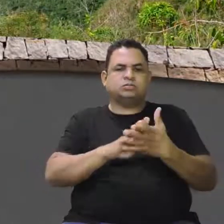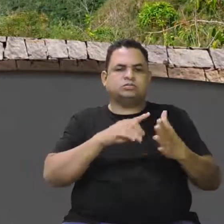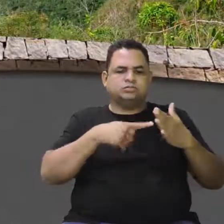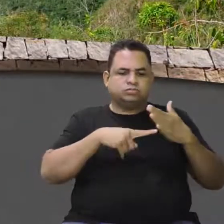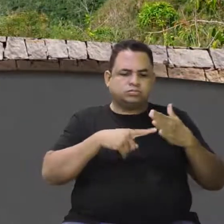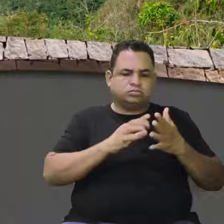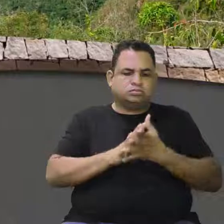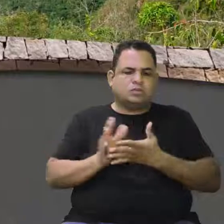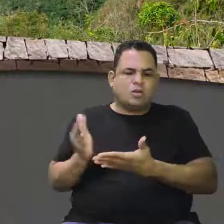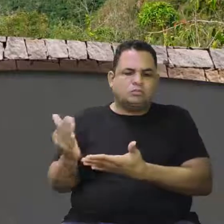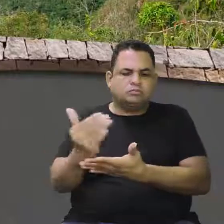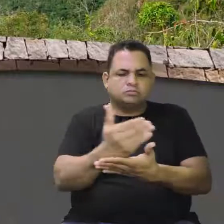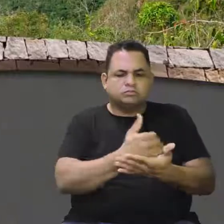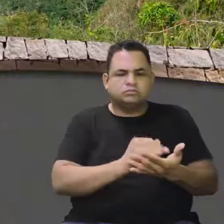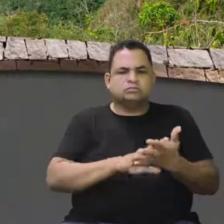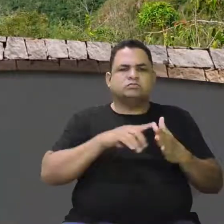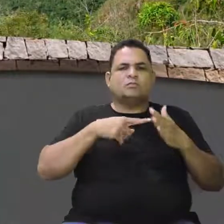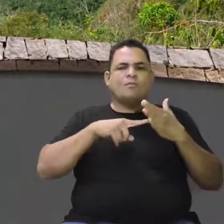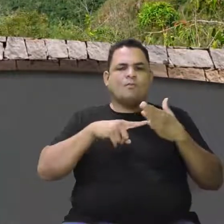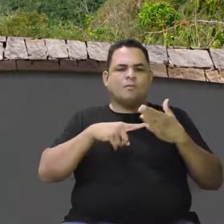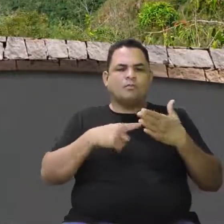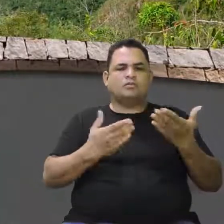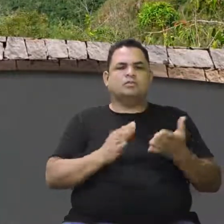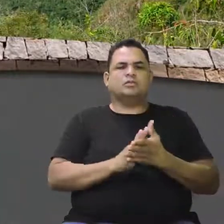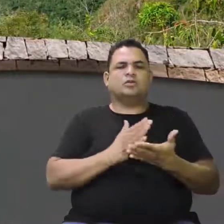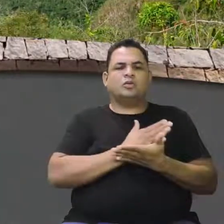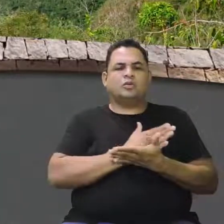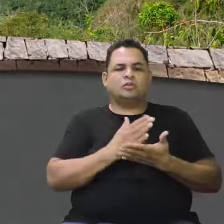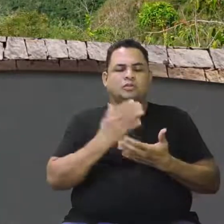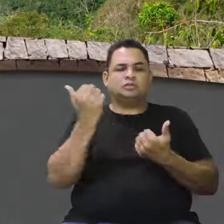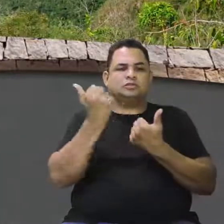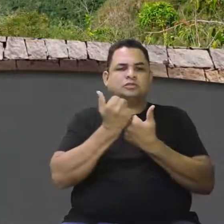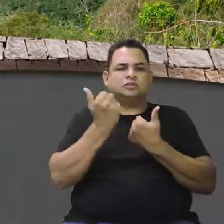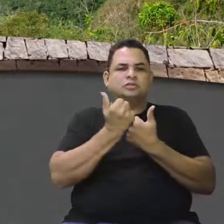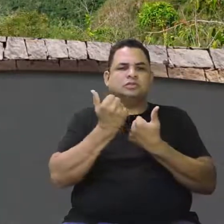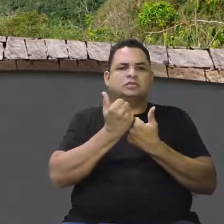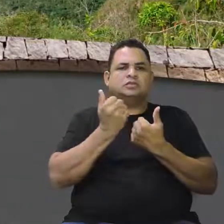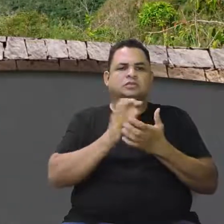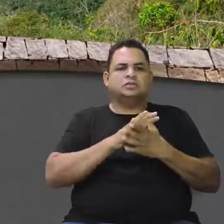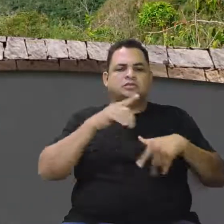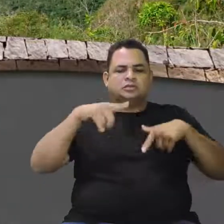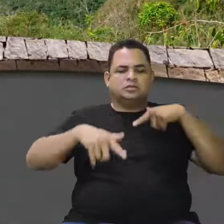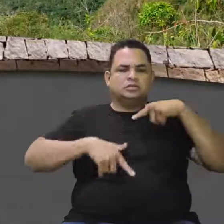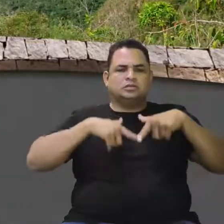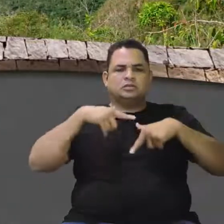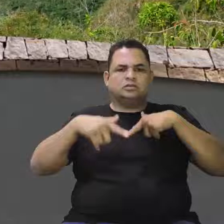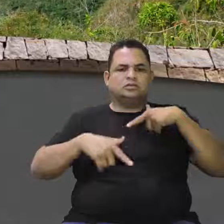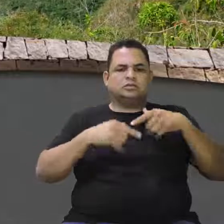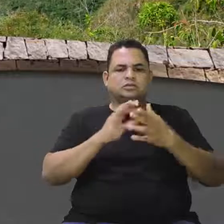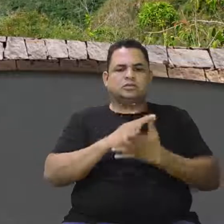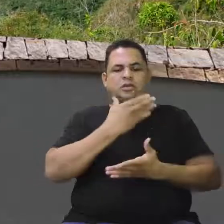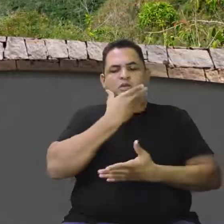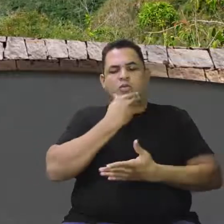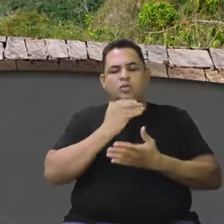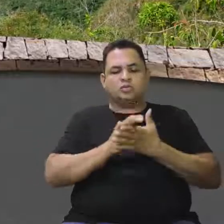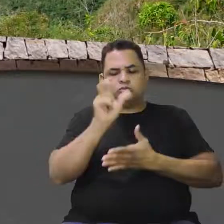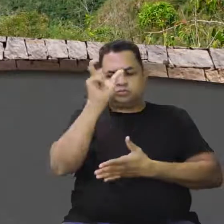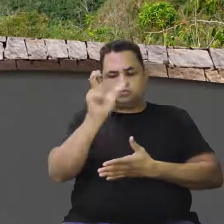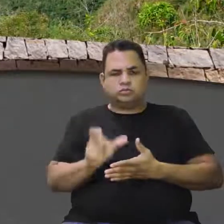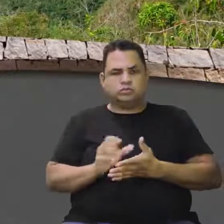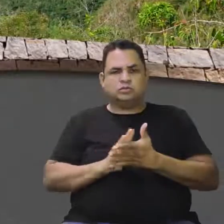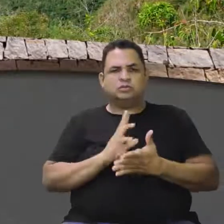maquinário, a colheitadeira, ela começou a substituir o trabalho do homem. Então,